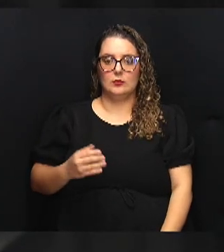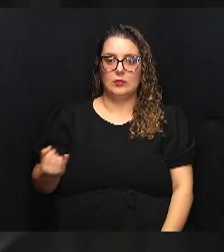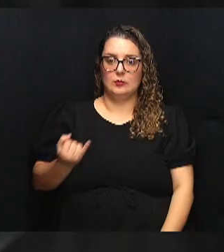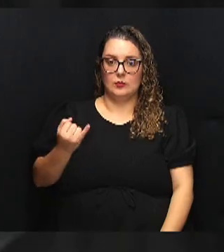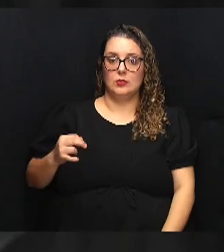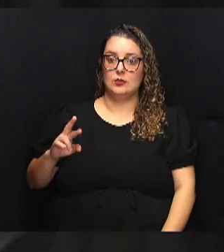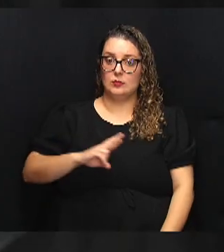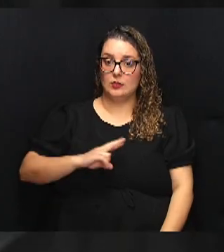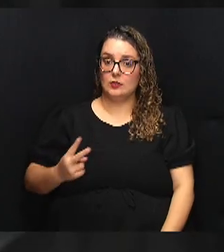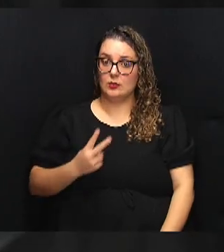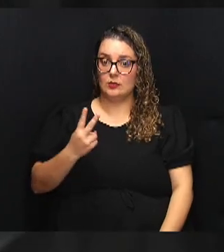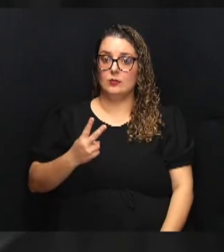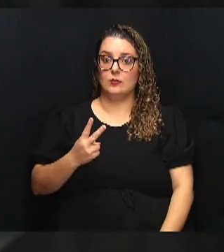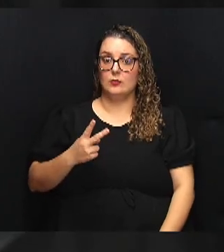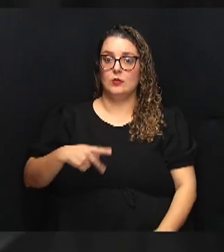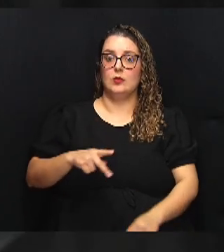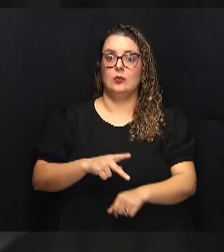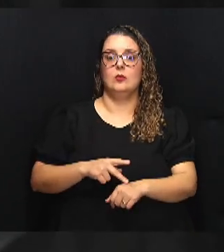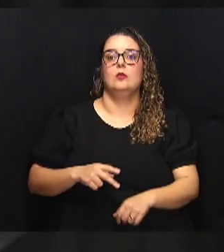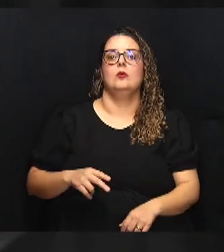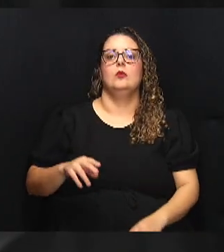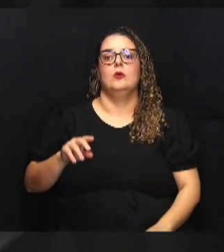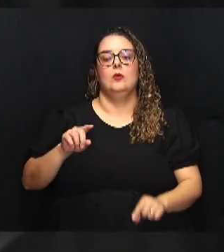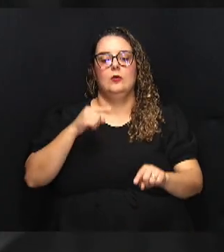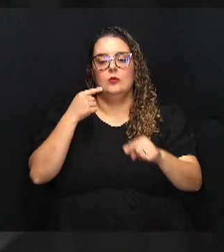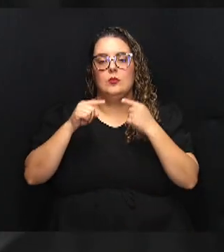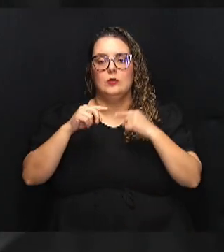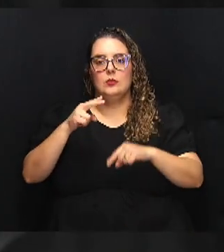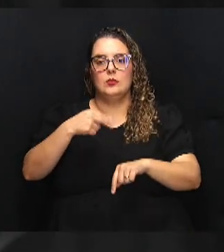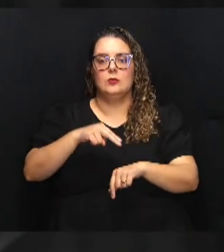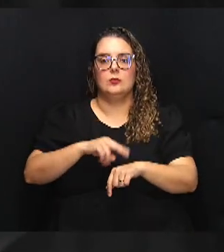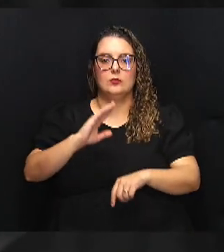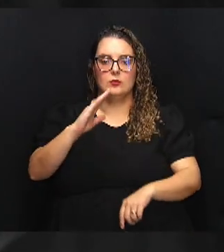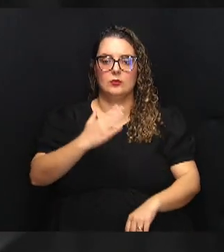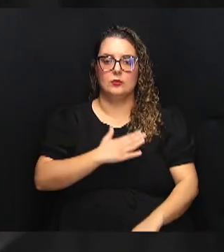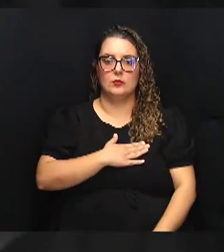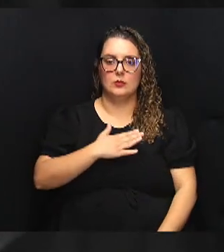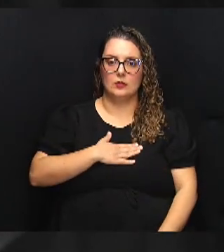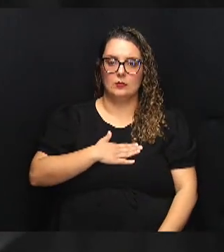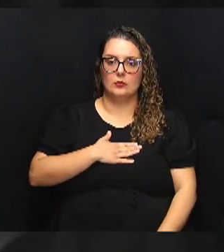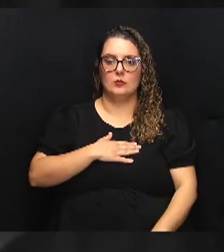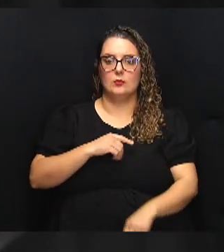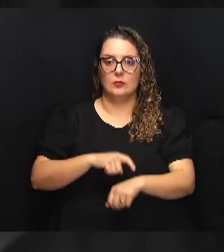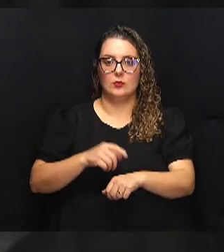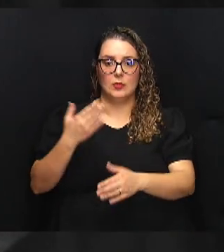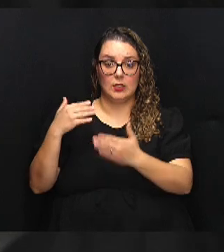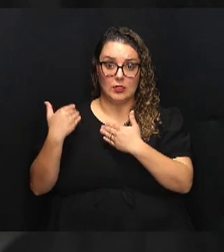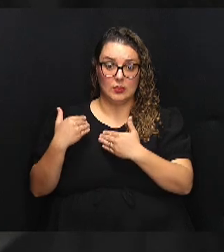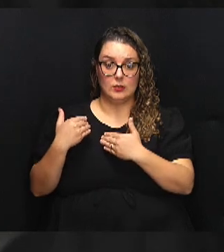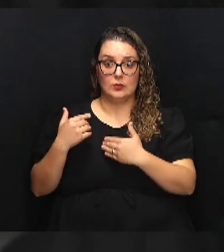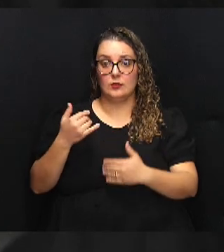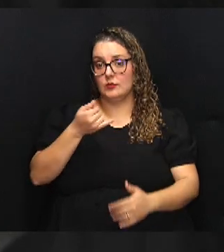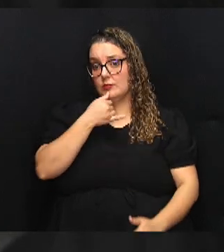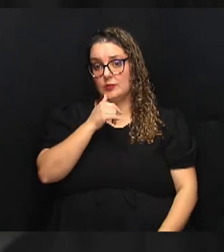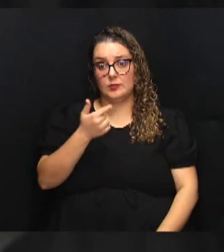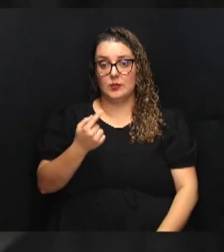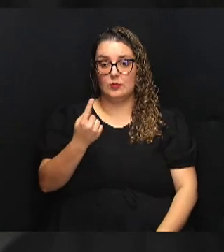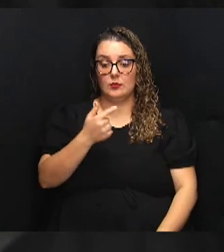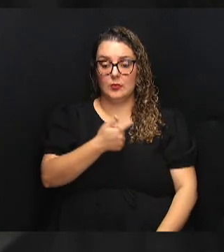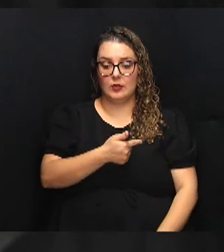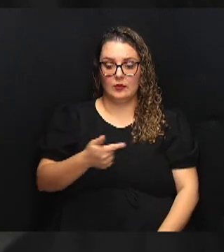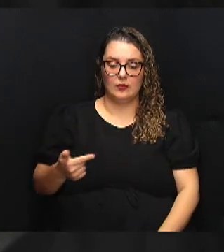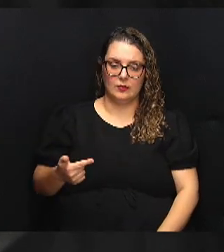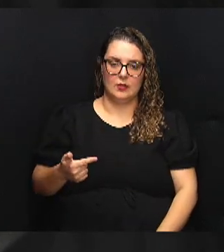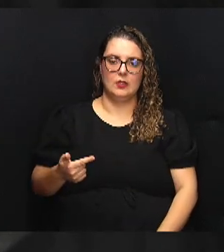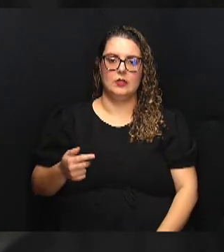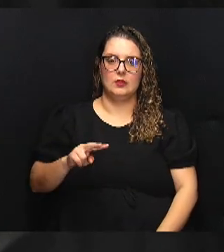valores, a pátria, o hino nacional, né. Na minha época, felizmente não se tem mais isso, mas uma vez por semana era